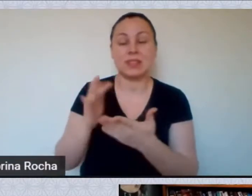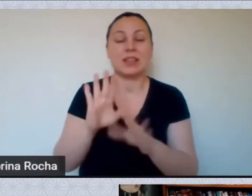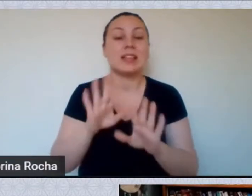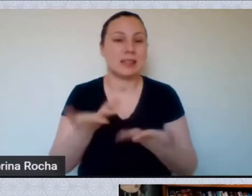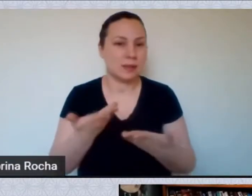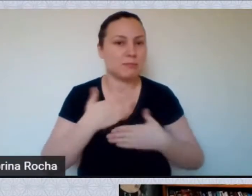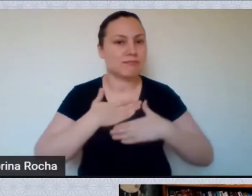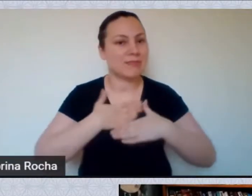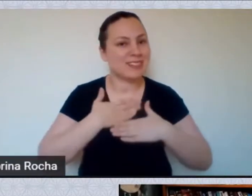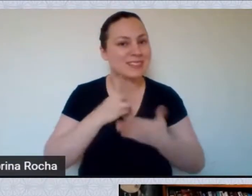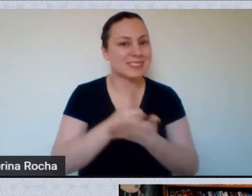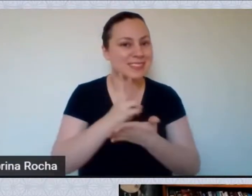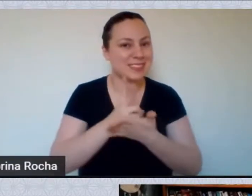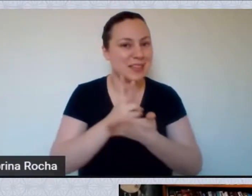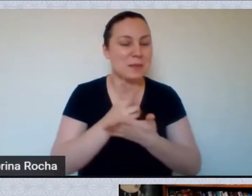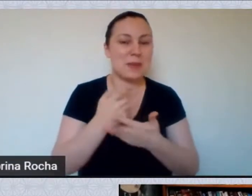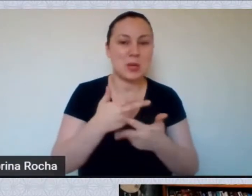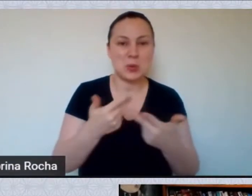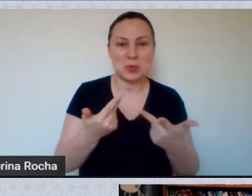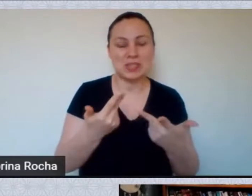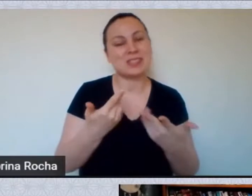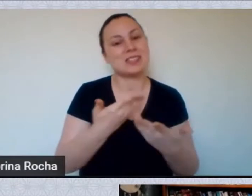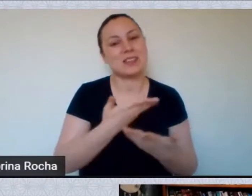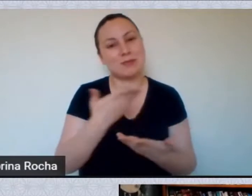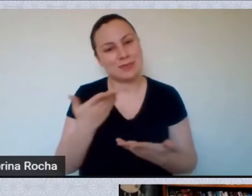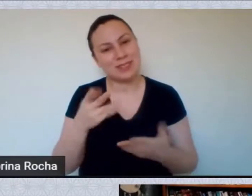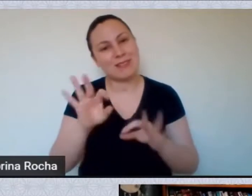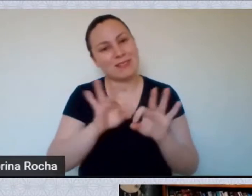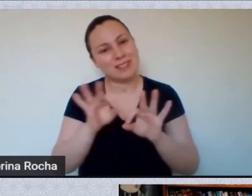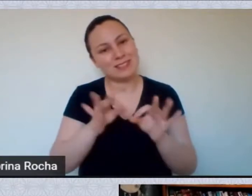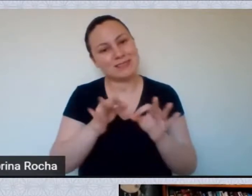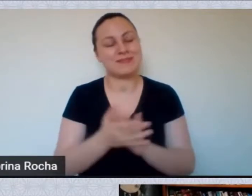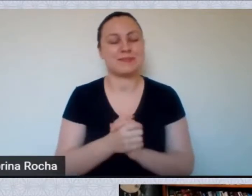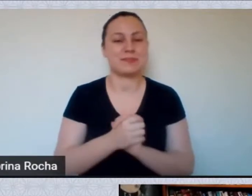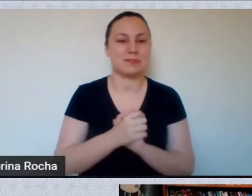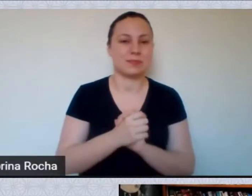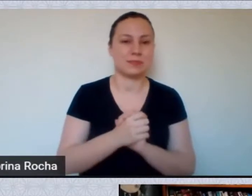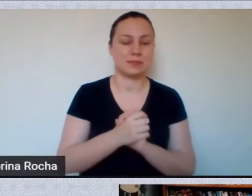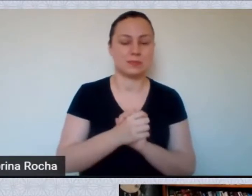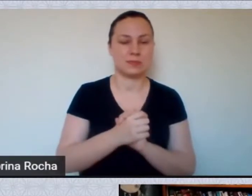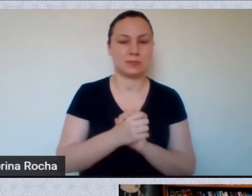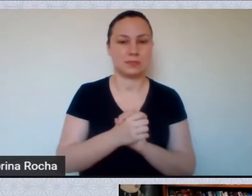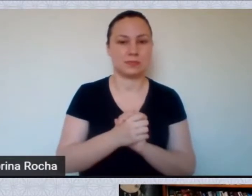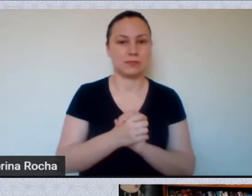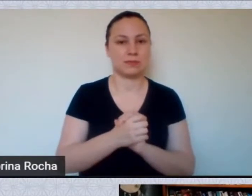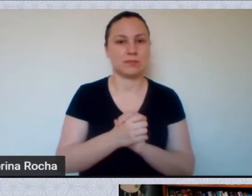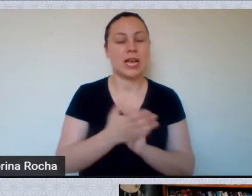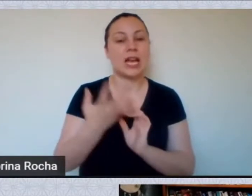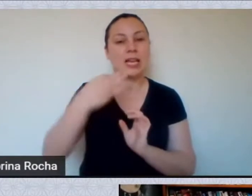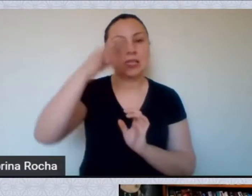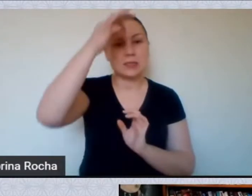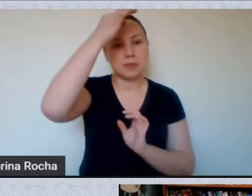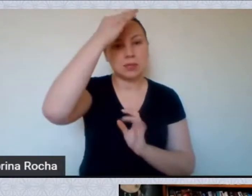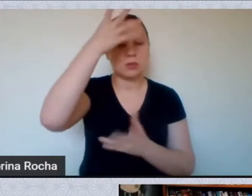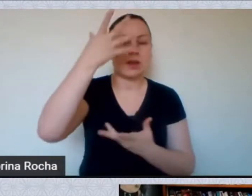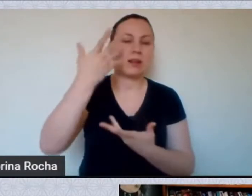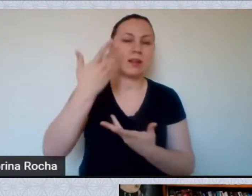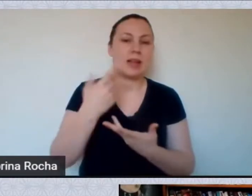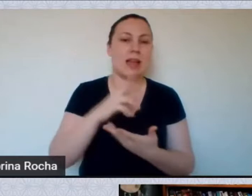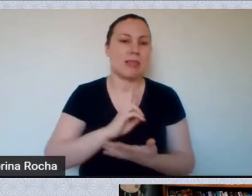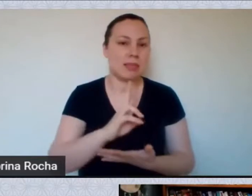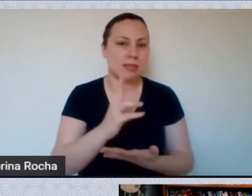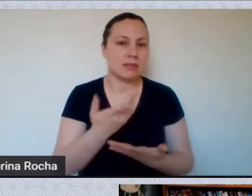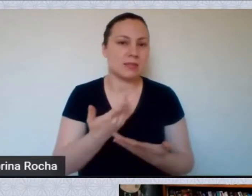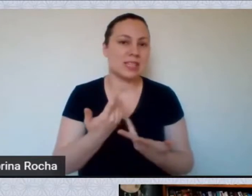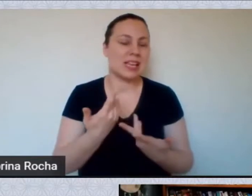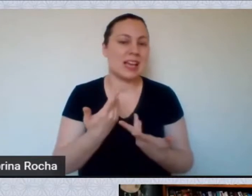prazer participar de coisas que vocês estão organizando. Com relação à espiritualidade na ciência, né? Parece que é uma coisa